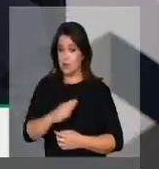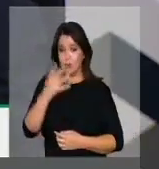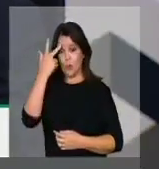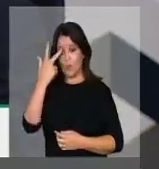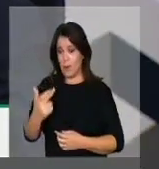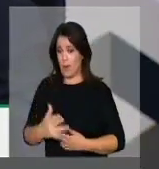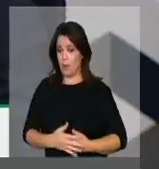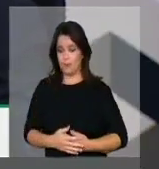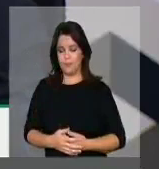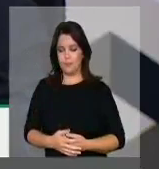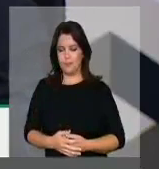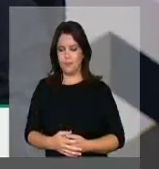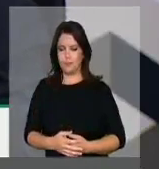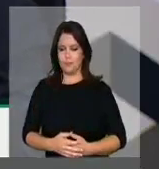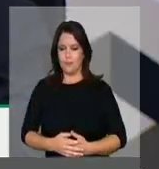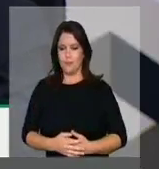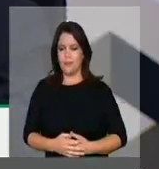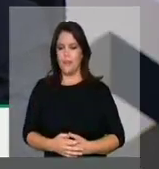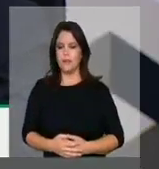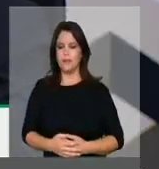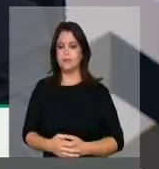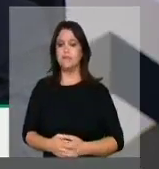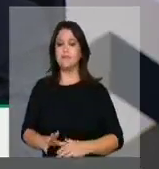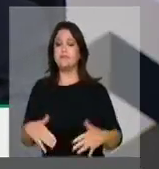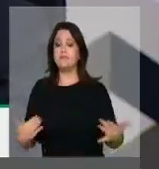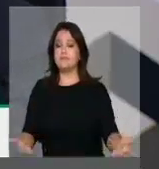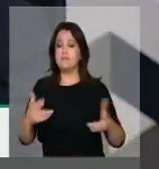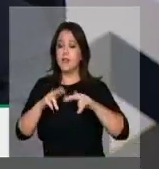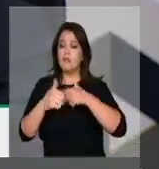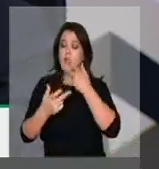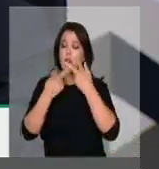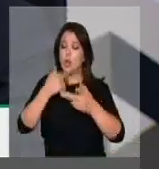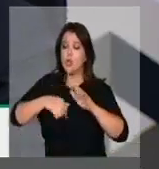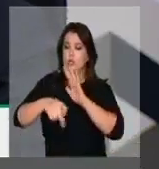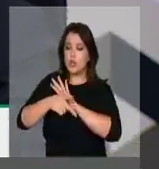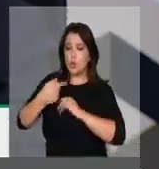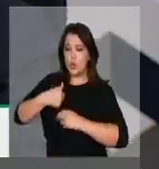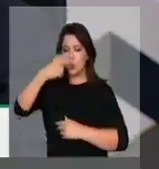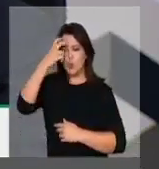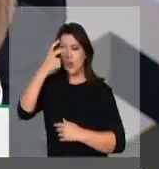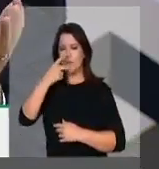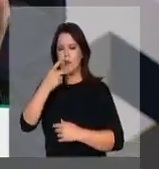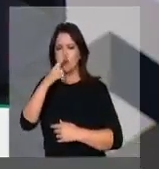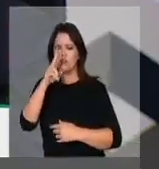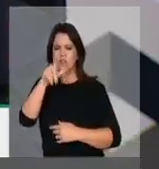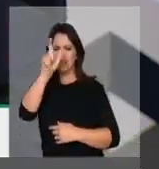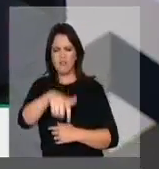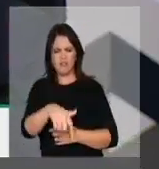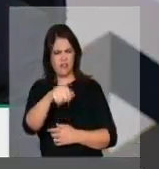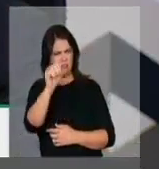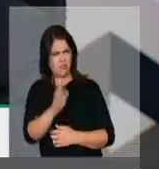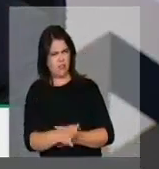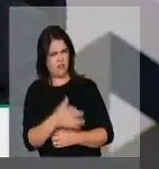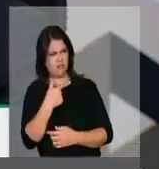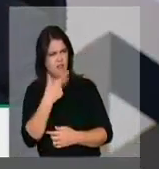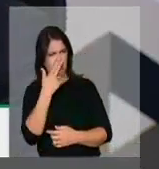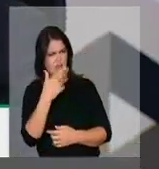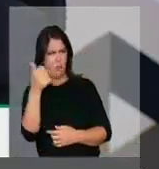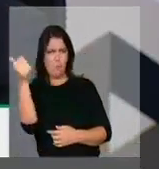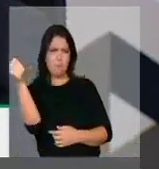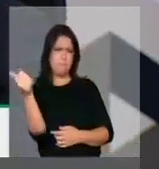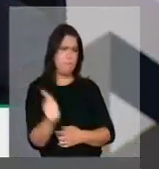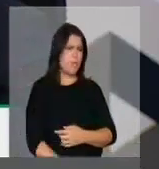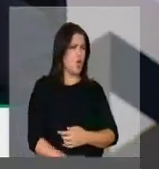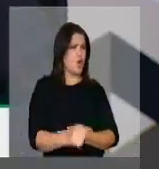imagino eu. Bom, então tratam a nossa cultura primeiro com uma imprecisão histórica, como se isso aqui fosse